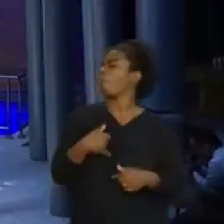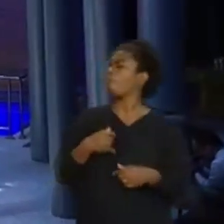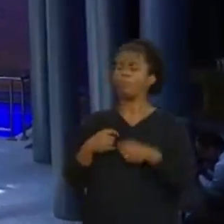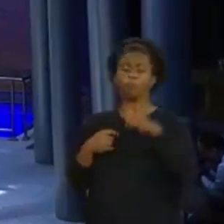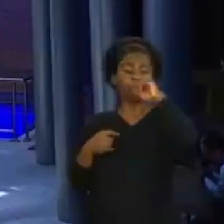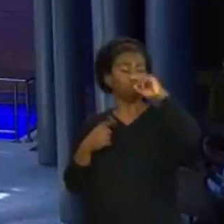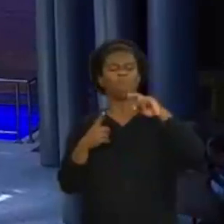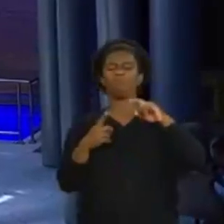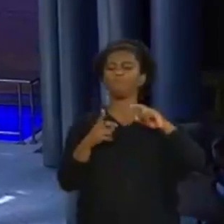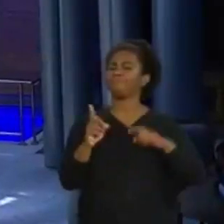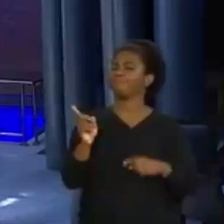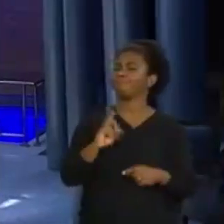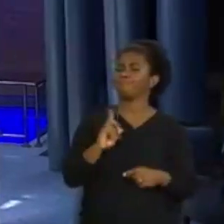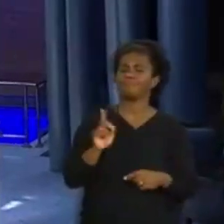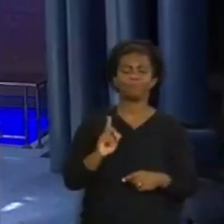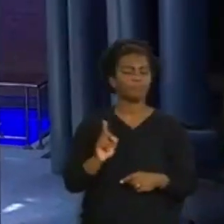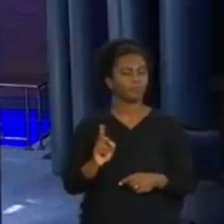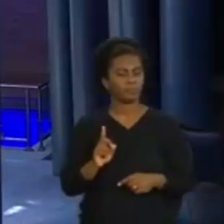resistência.